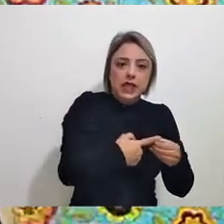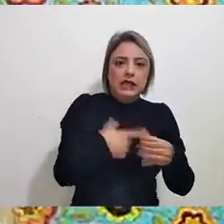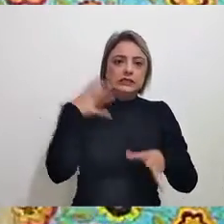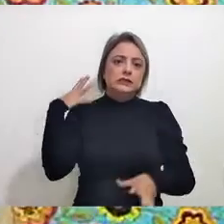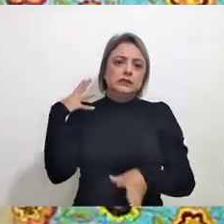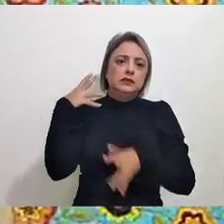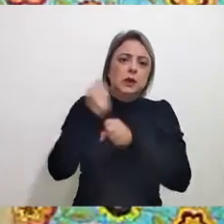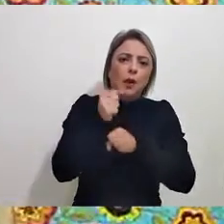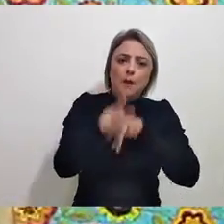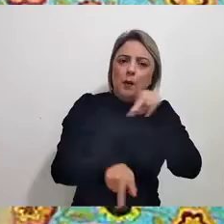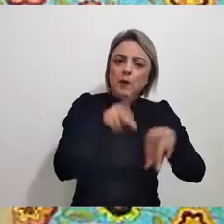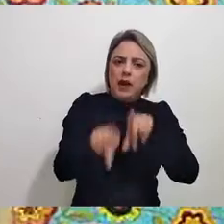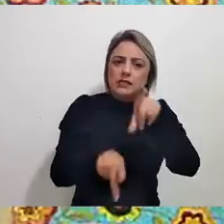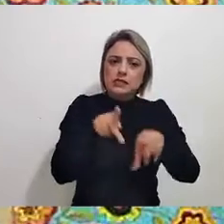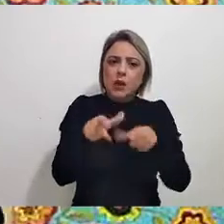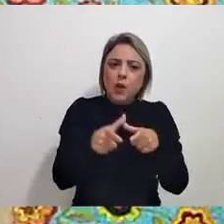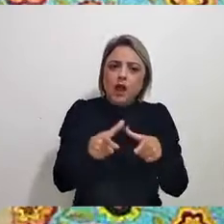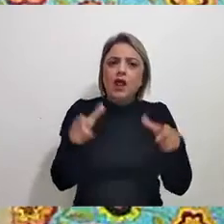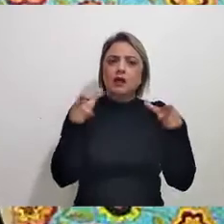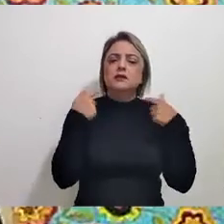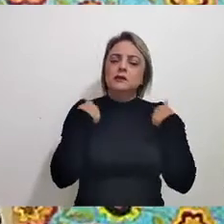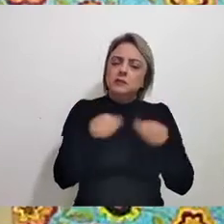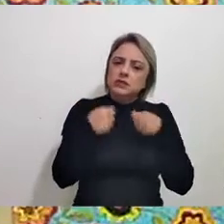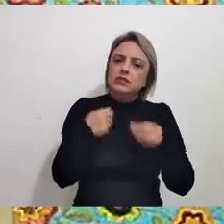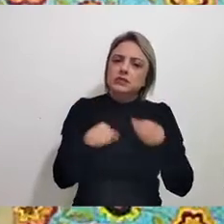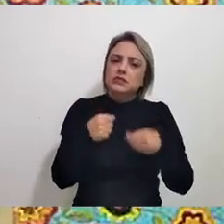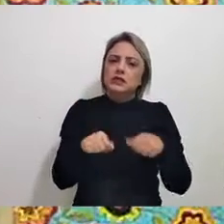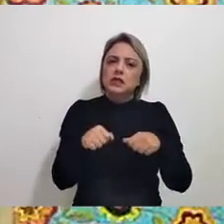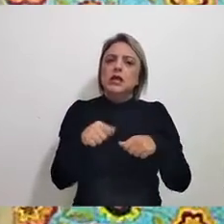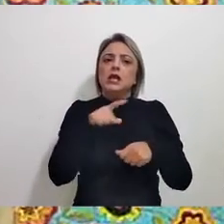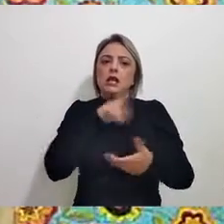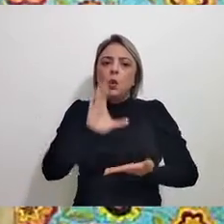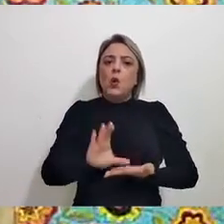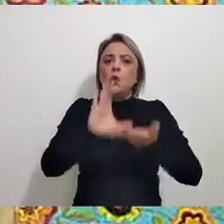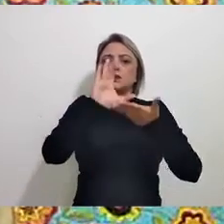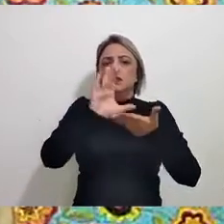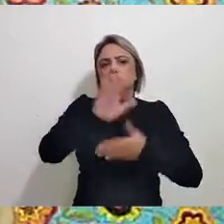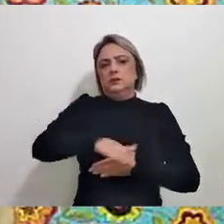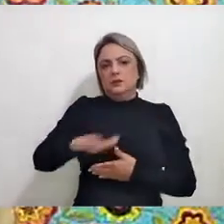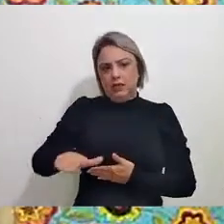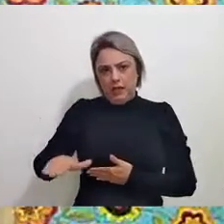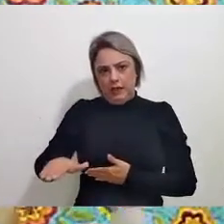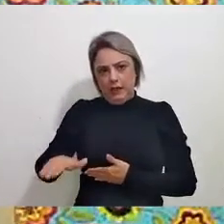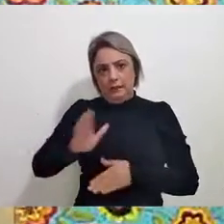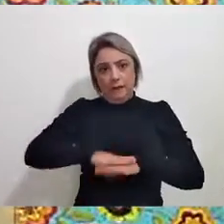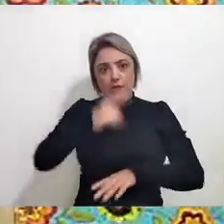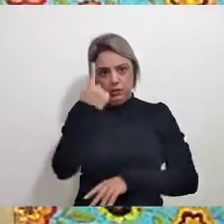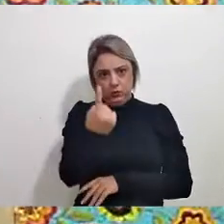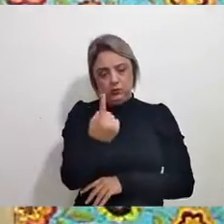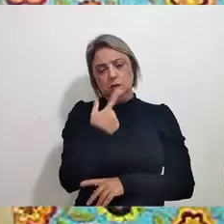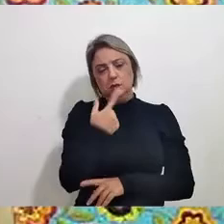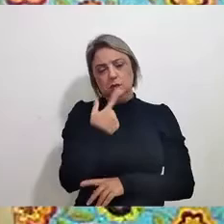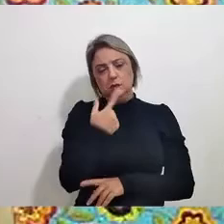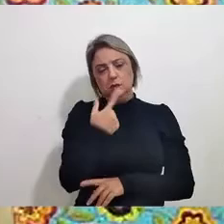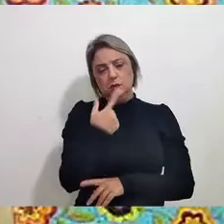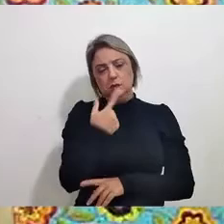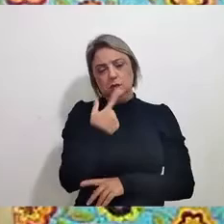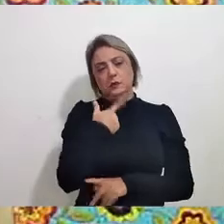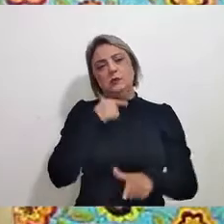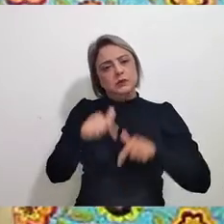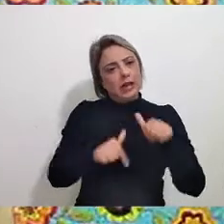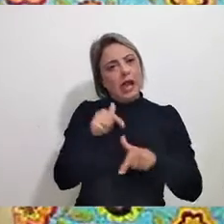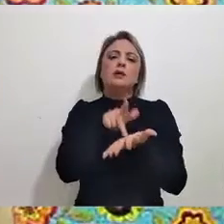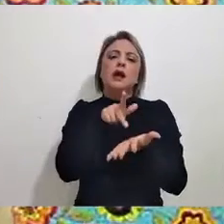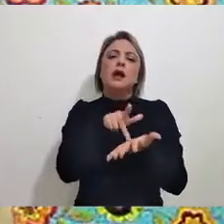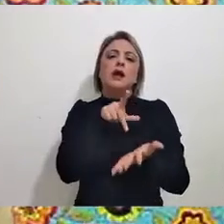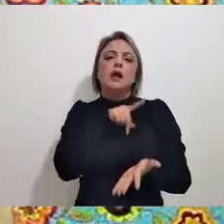alto e precisa realmente um conselho tutelar. O trabalho precisa ser realmente feito em redes,